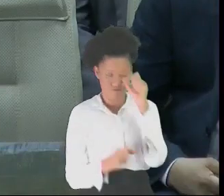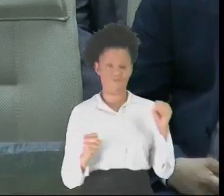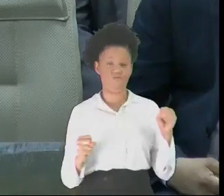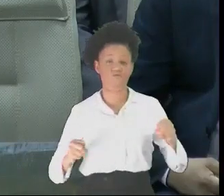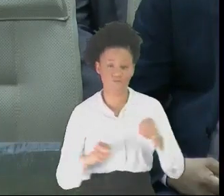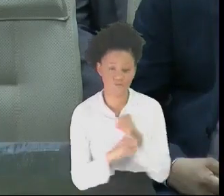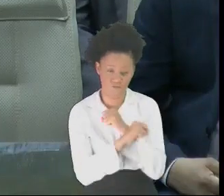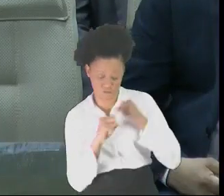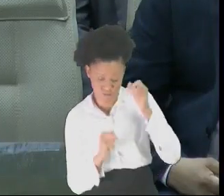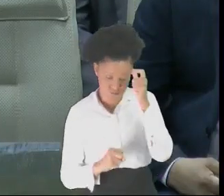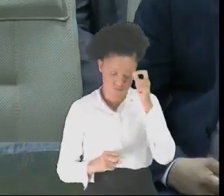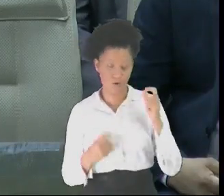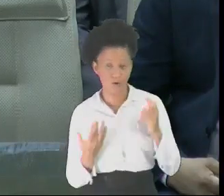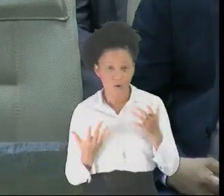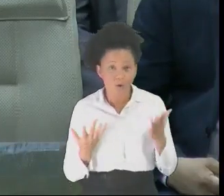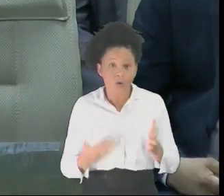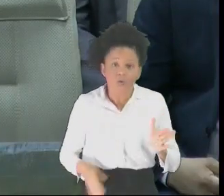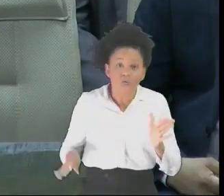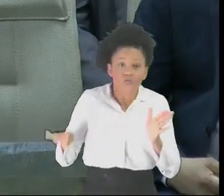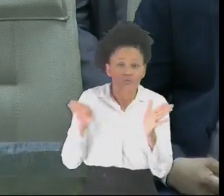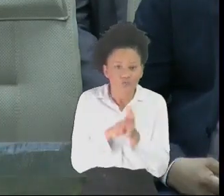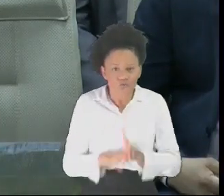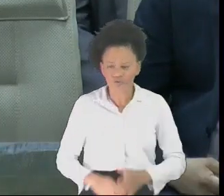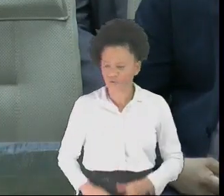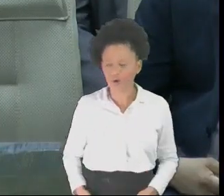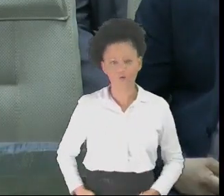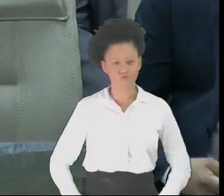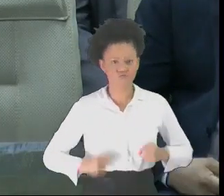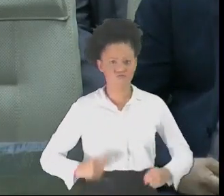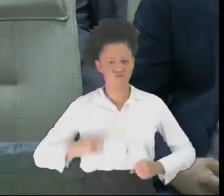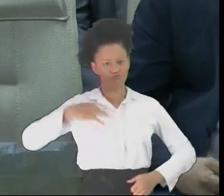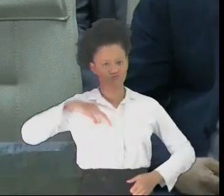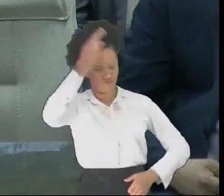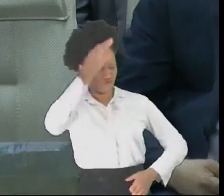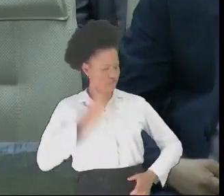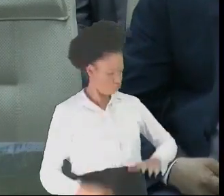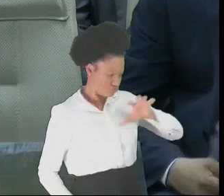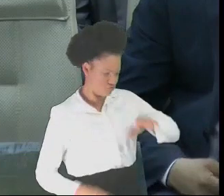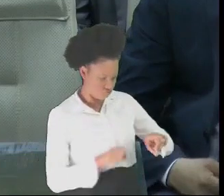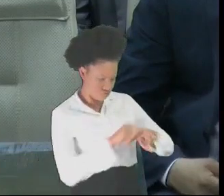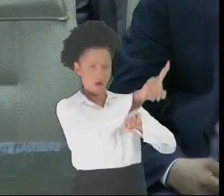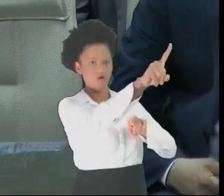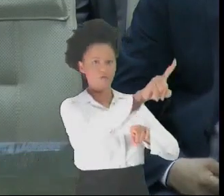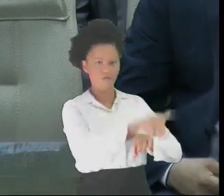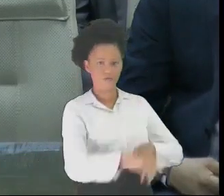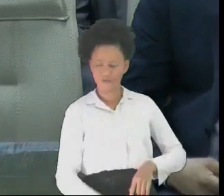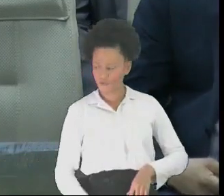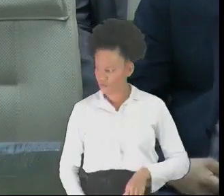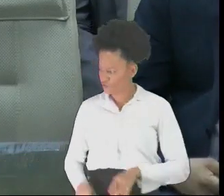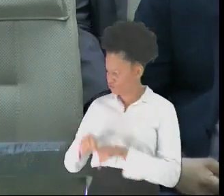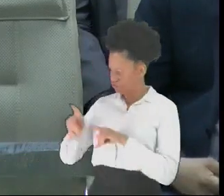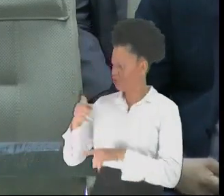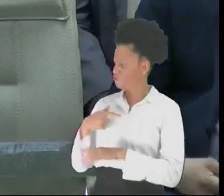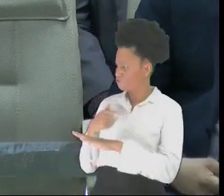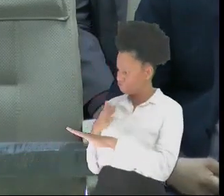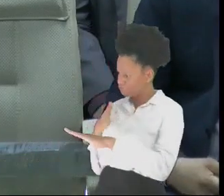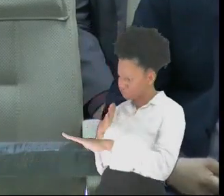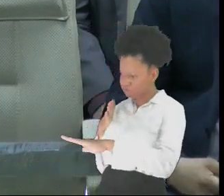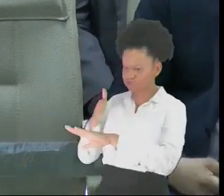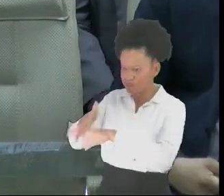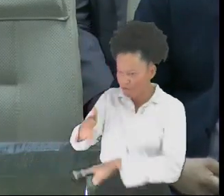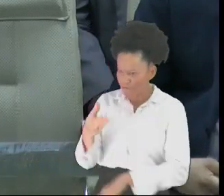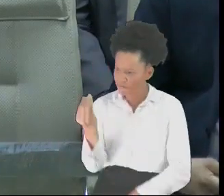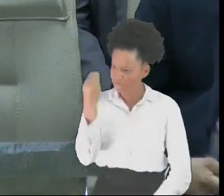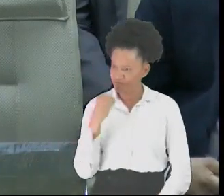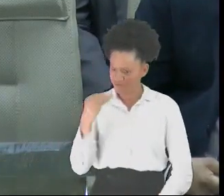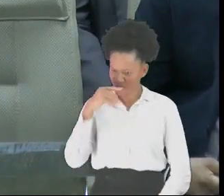expulsar. Aí chegou um crente cheio do Espírito Santo e disse, saia! Aí o diabo disse, eu saio, mas eu vou entrar no crente mais